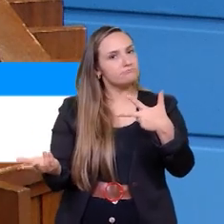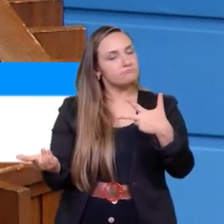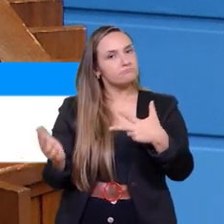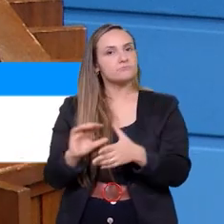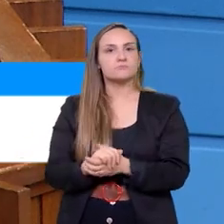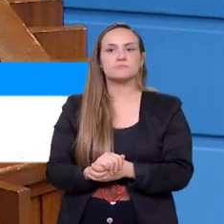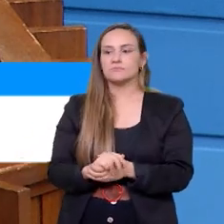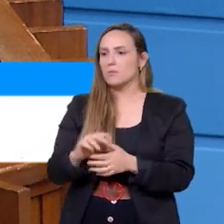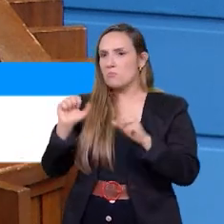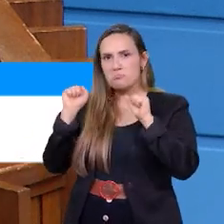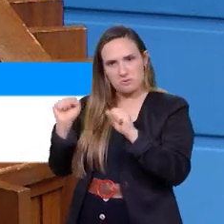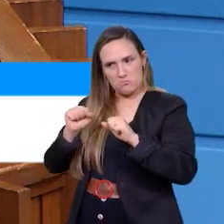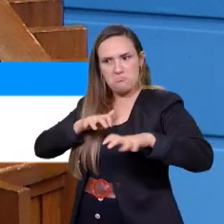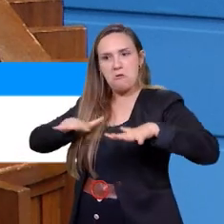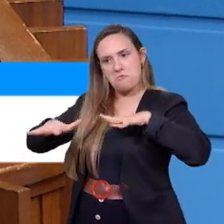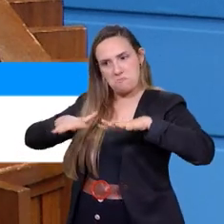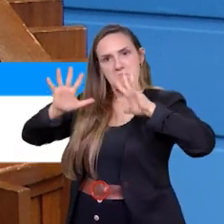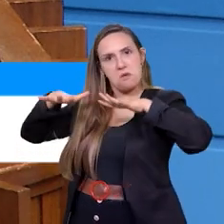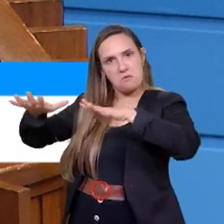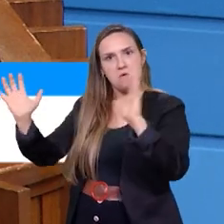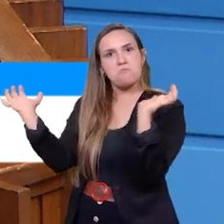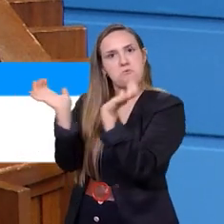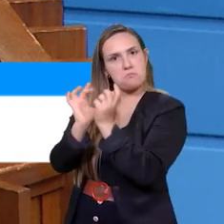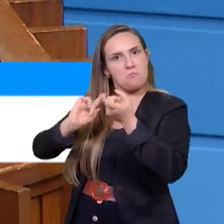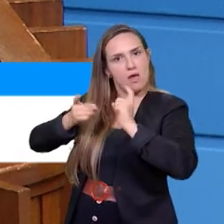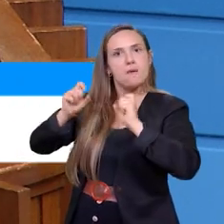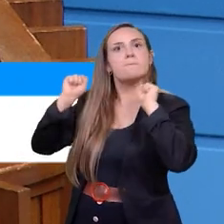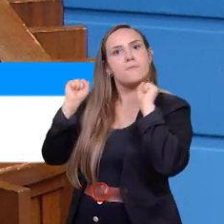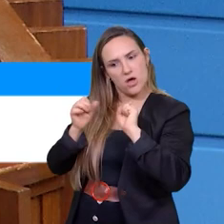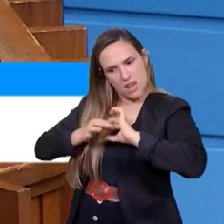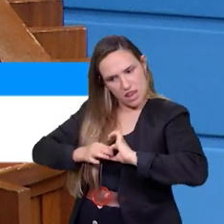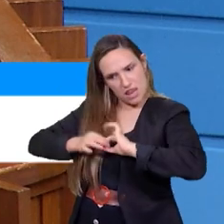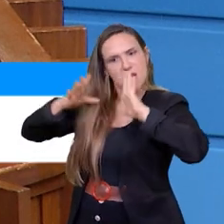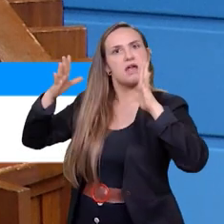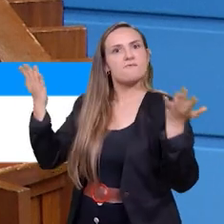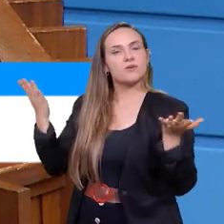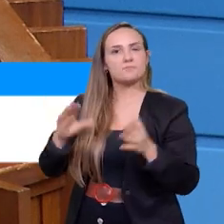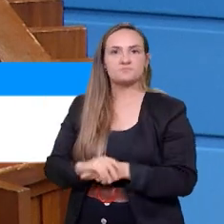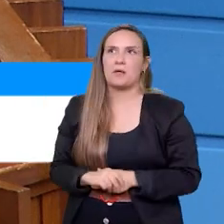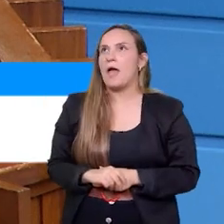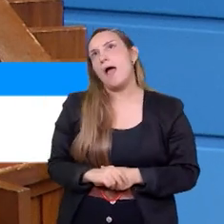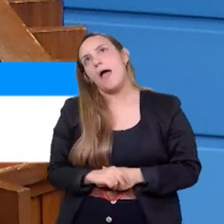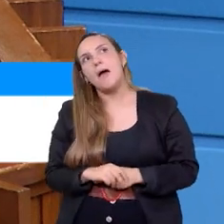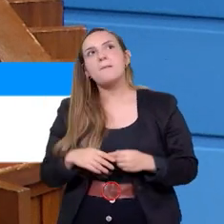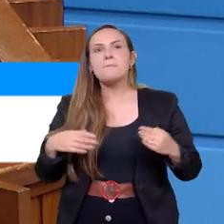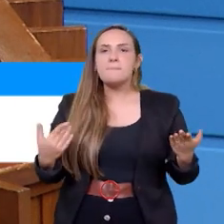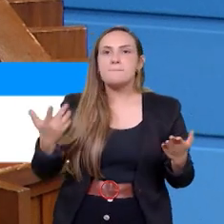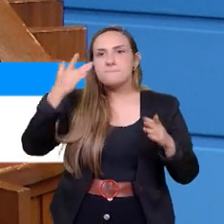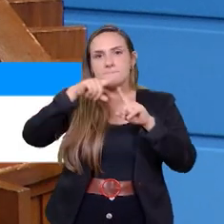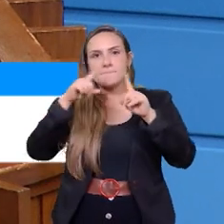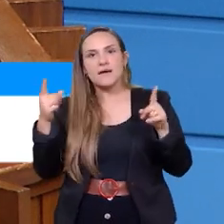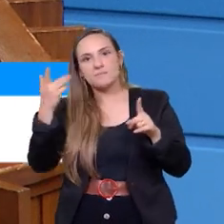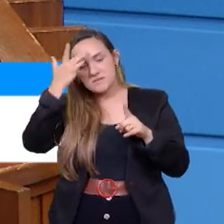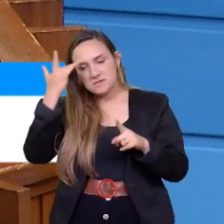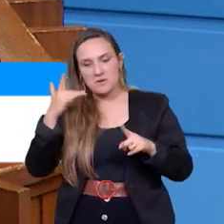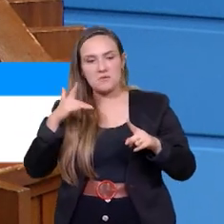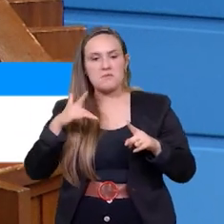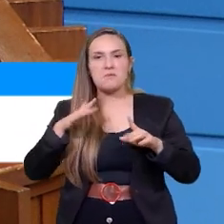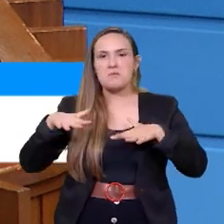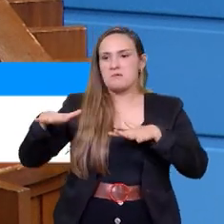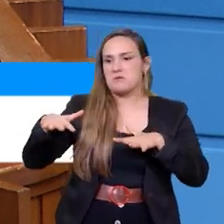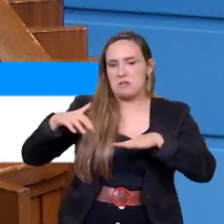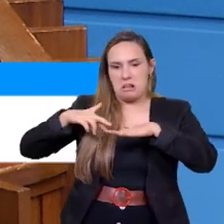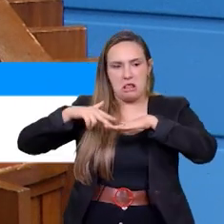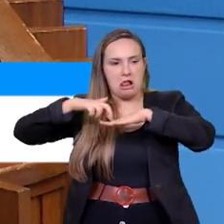constituídos ao direito de aglomeração de reunião de manifestação ah mas os manifestantes